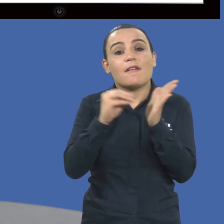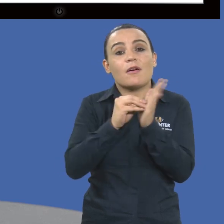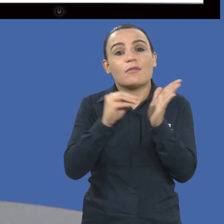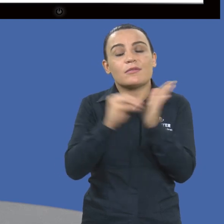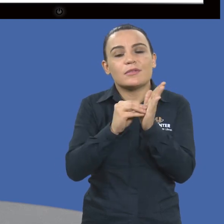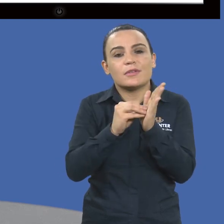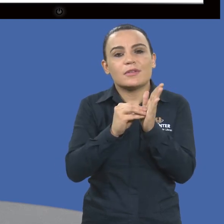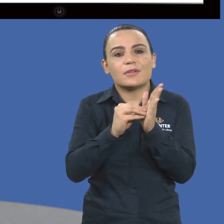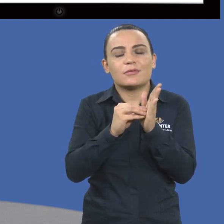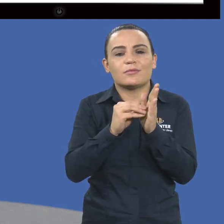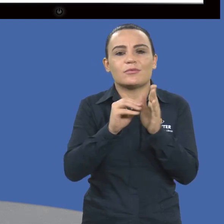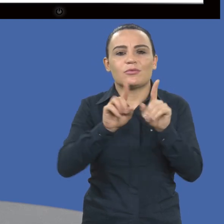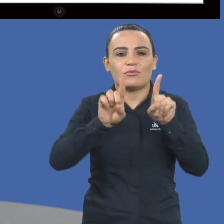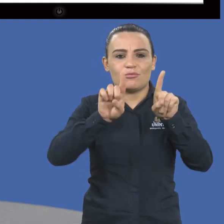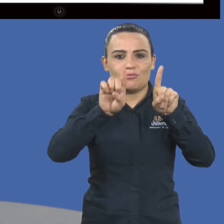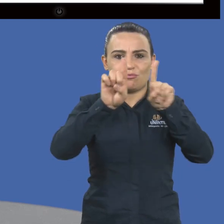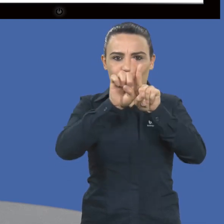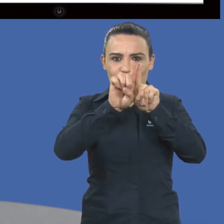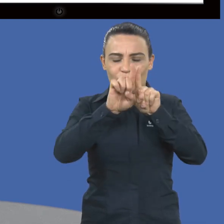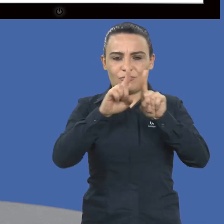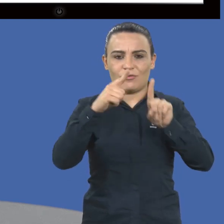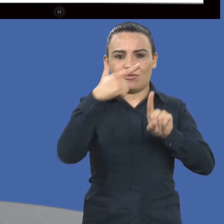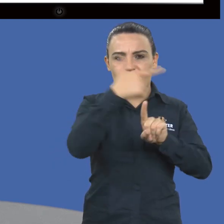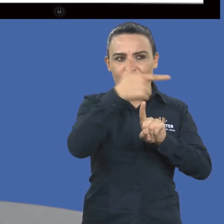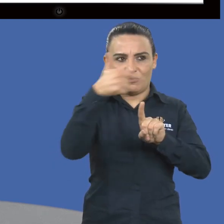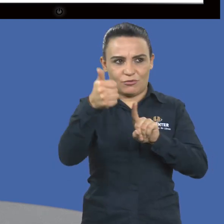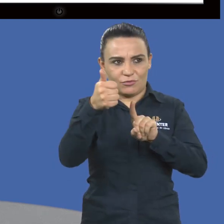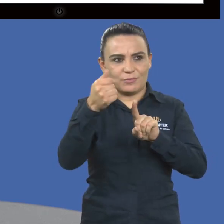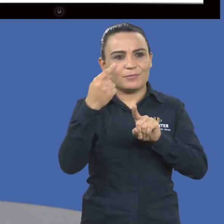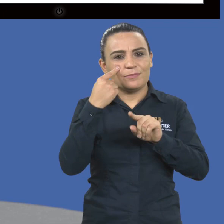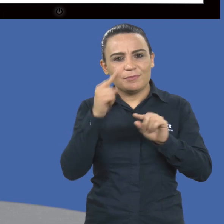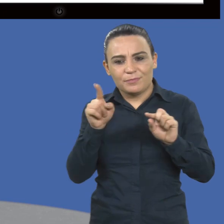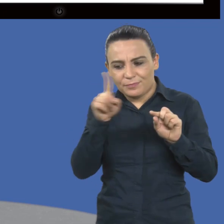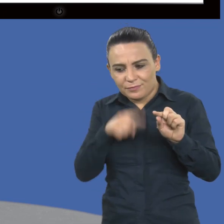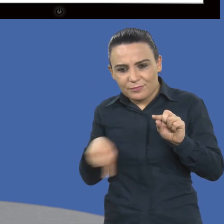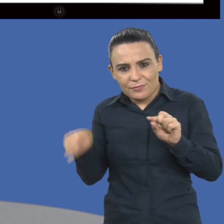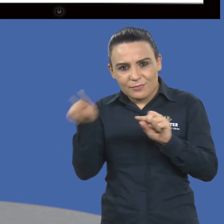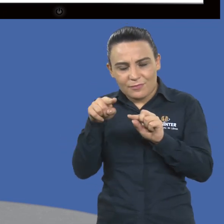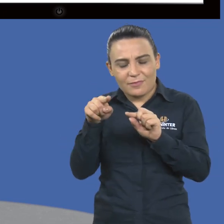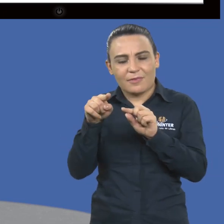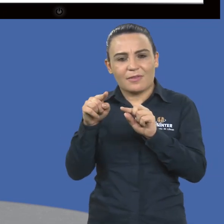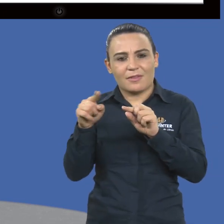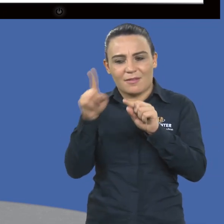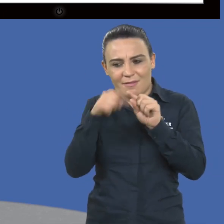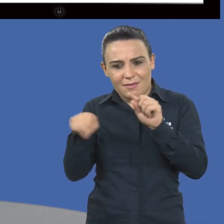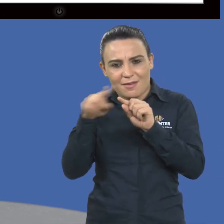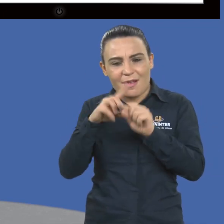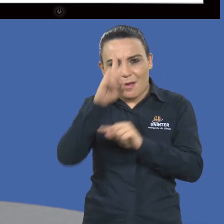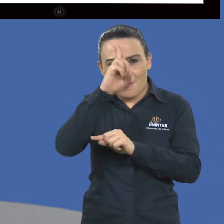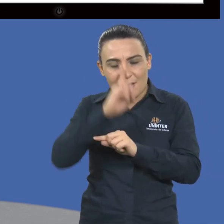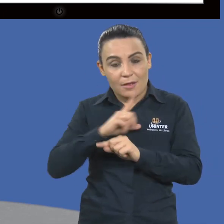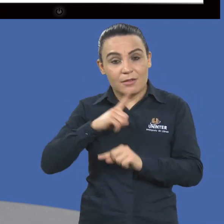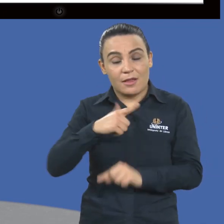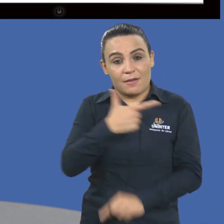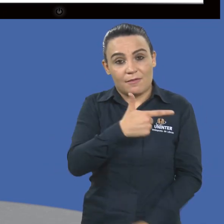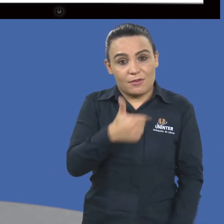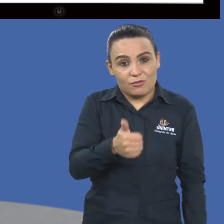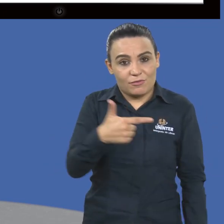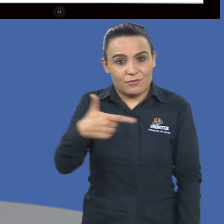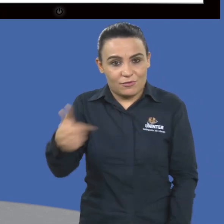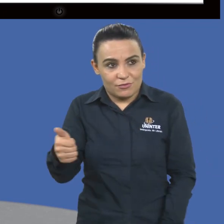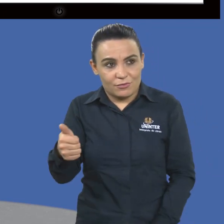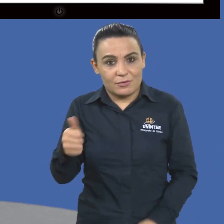faltando um 21. Por quê? Porque no gameta de baixo, no amarelinho, tem 2 cromossomos